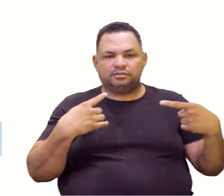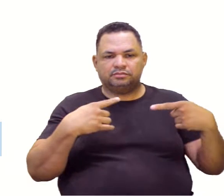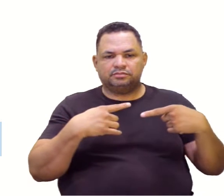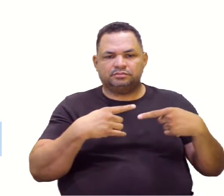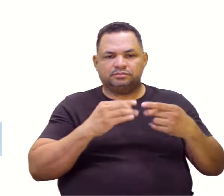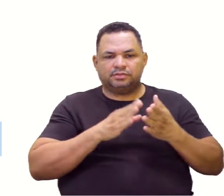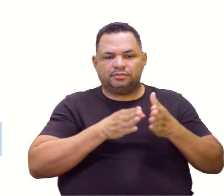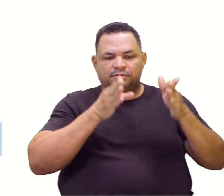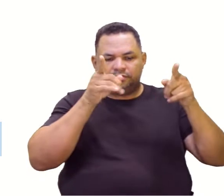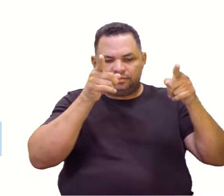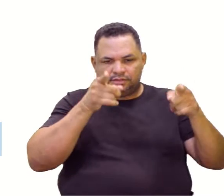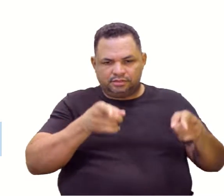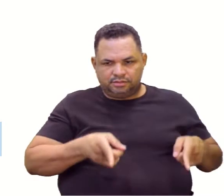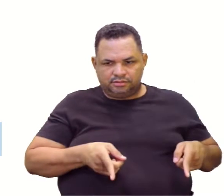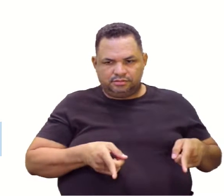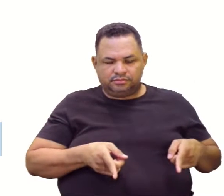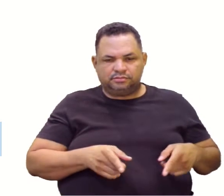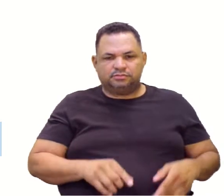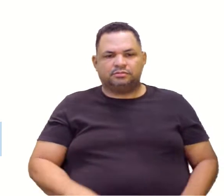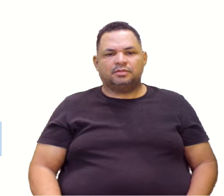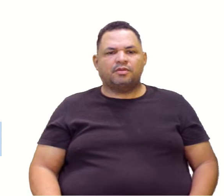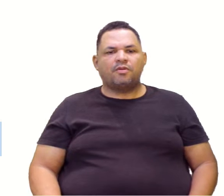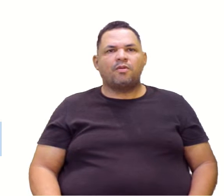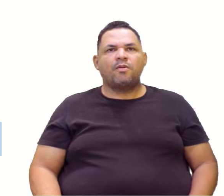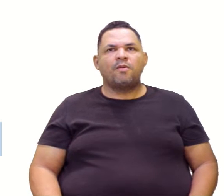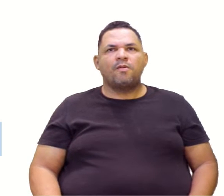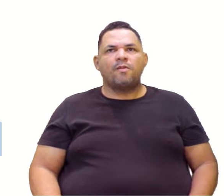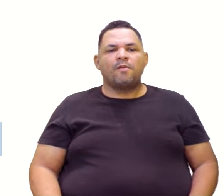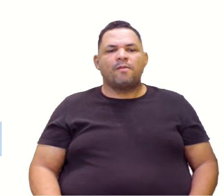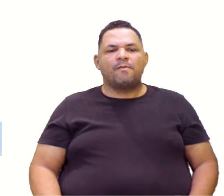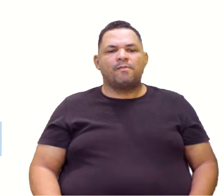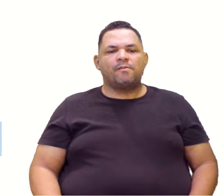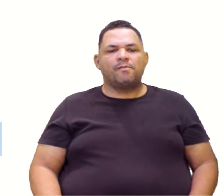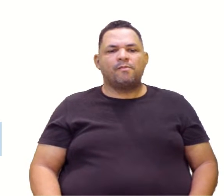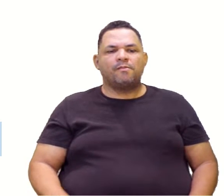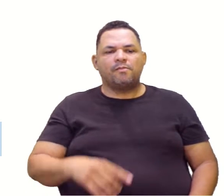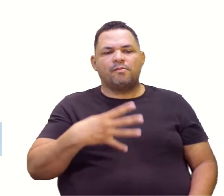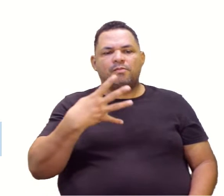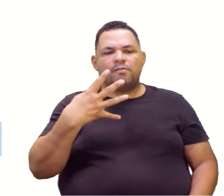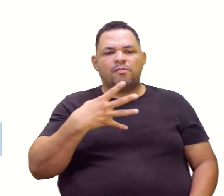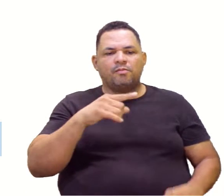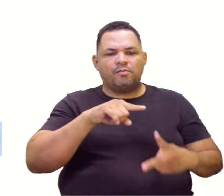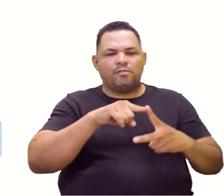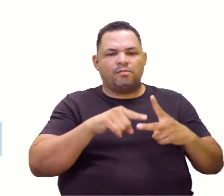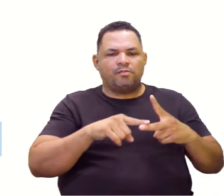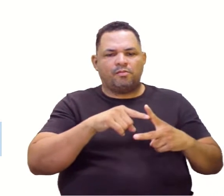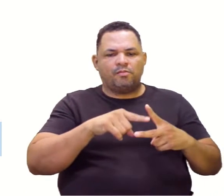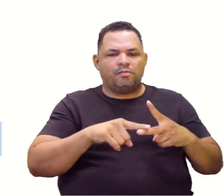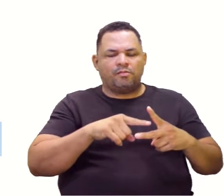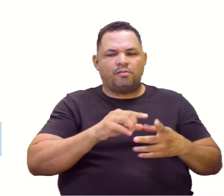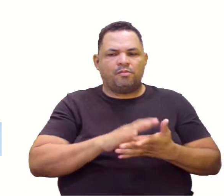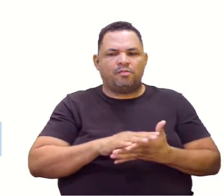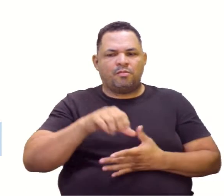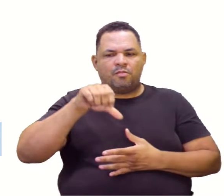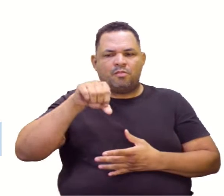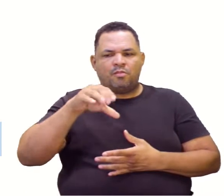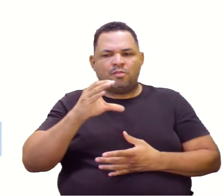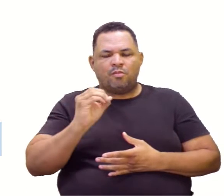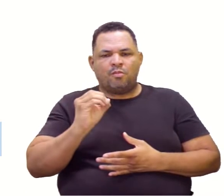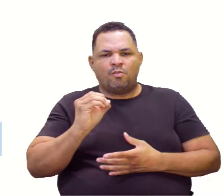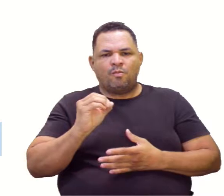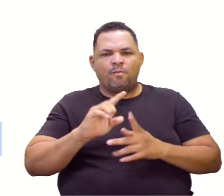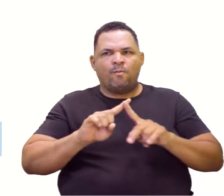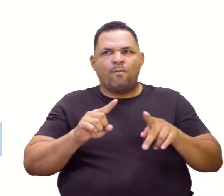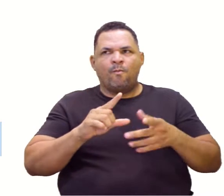opostos paralelos. Tem, alguns têm. Outra situação que alguns têm. 4 ângulos retos. Não são todos,